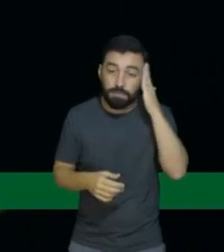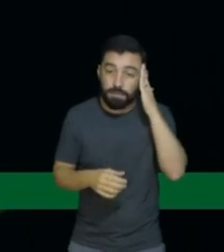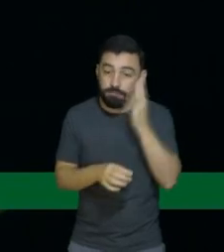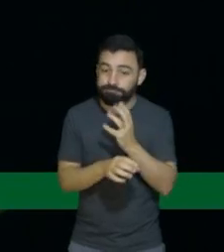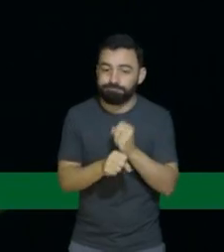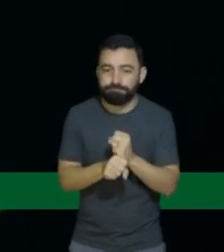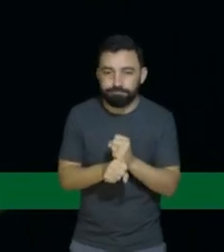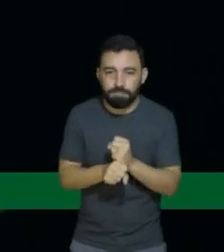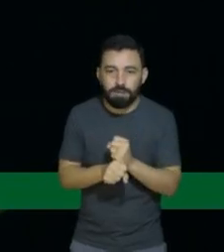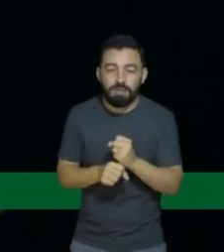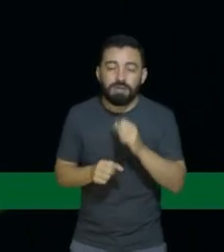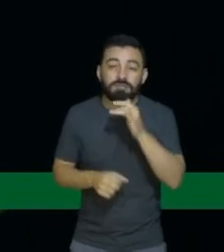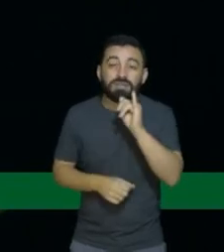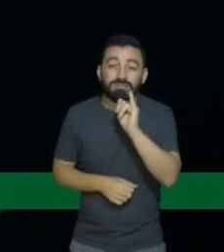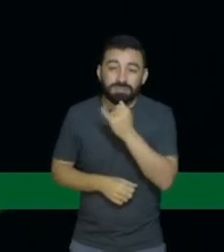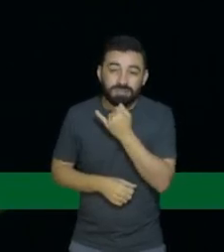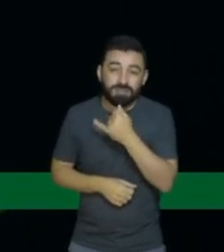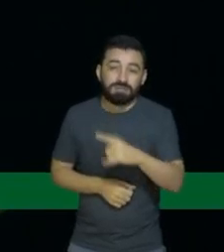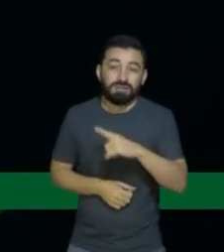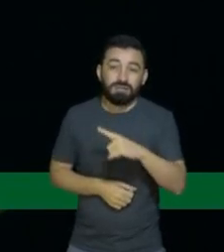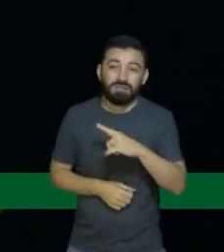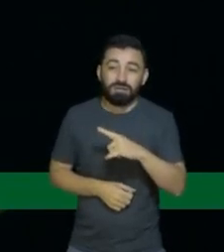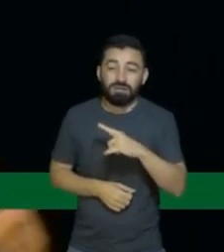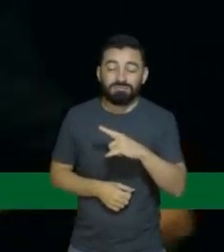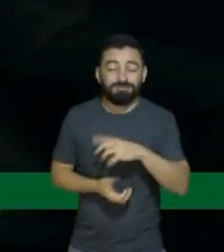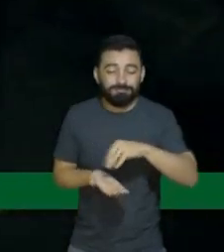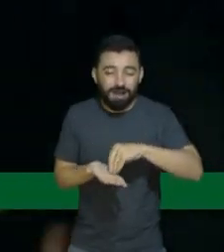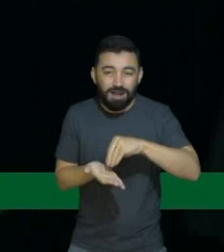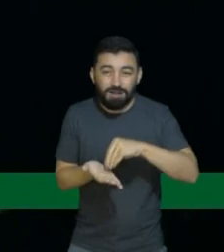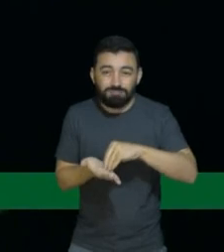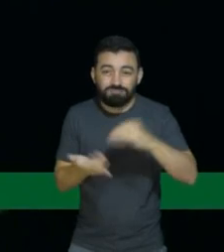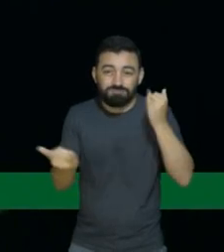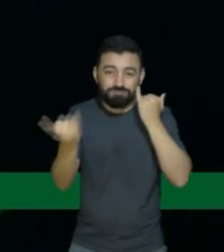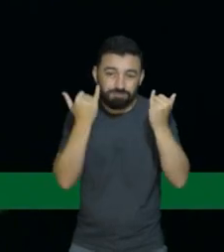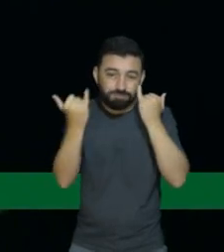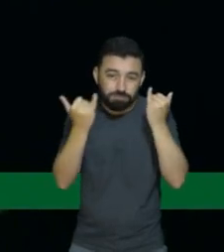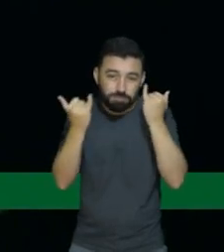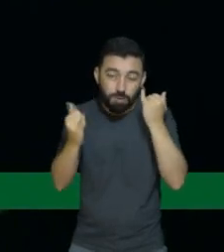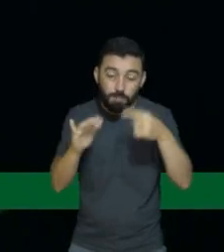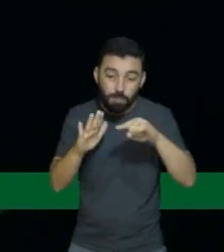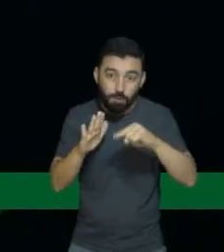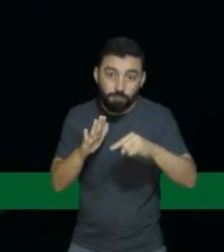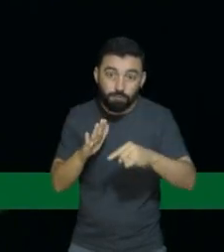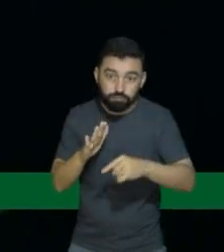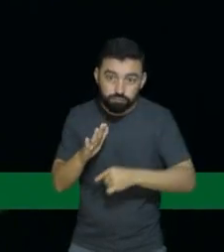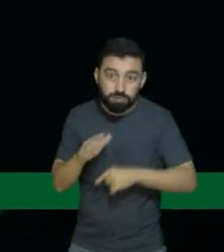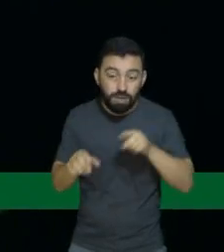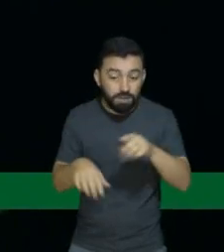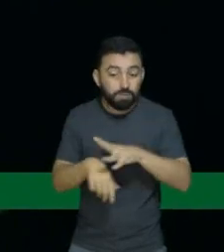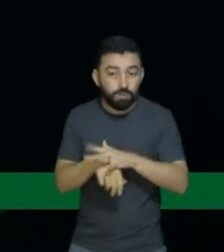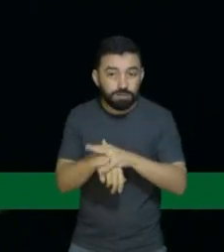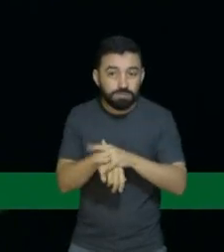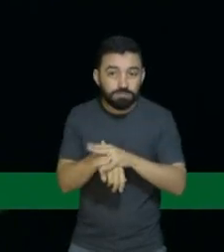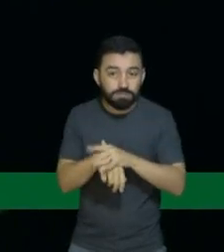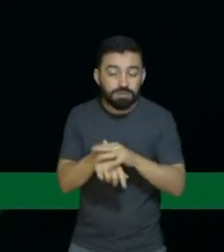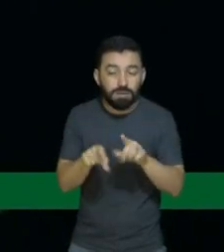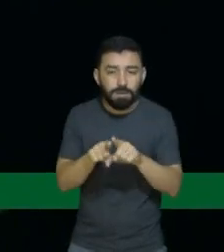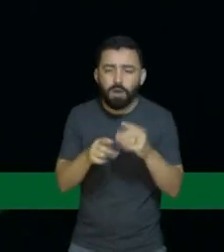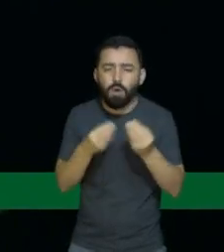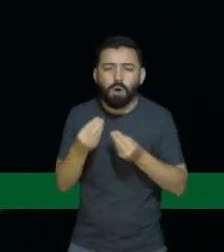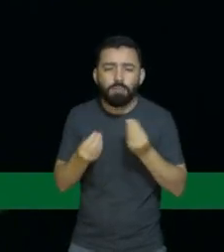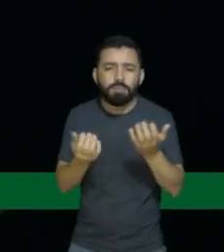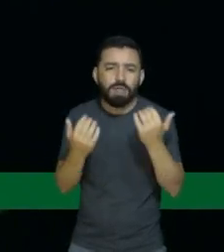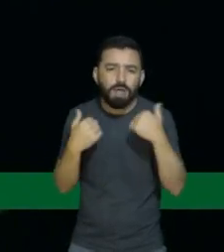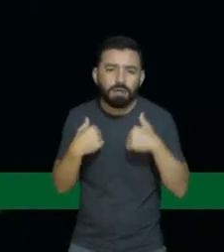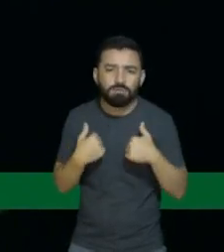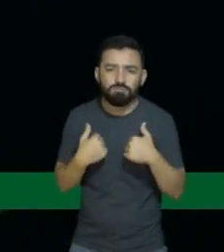infelizmente ainda falta informação sobre a complexidade da doença e como ela afeta seus